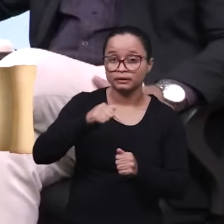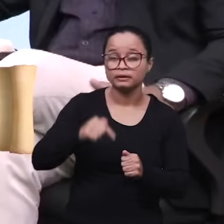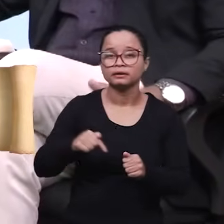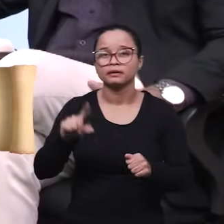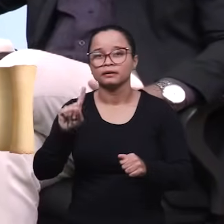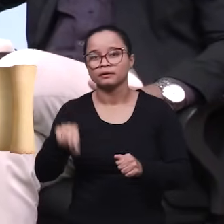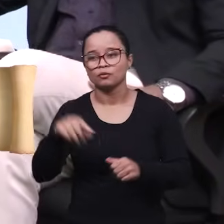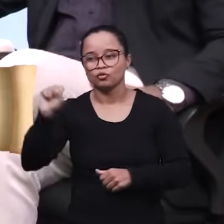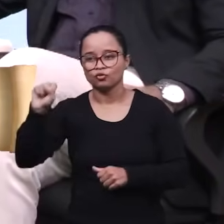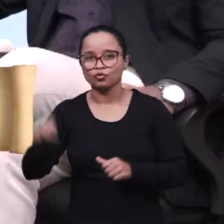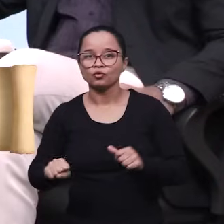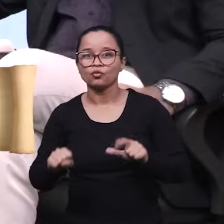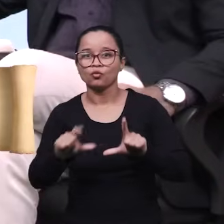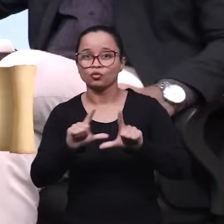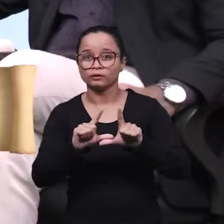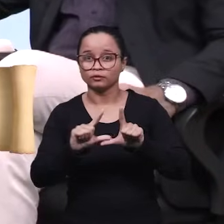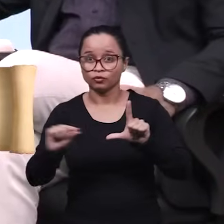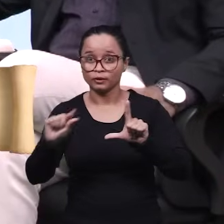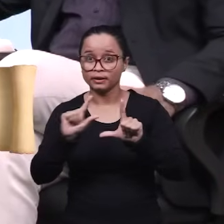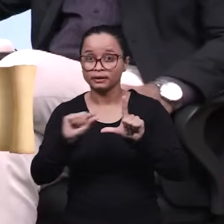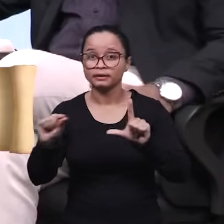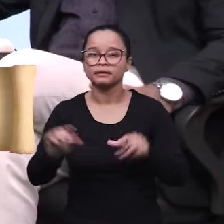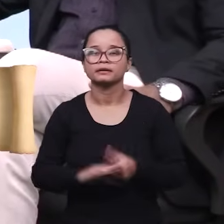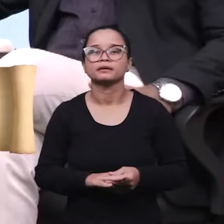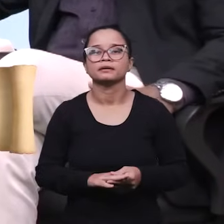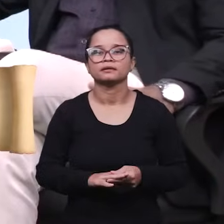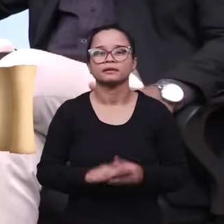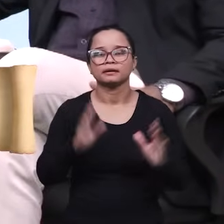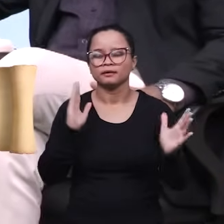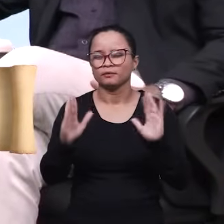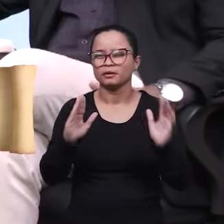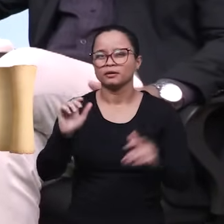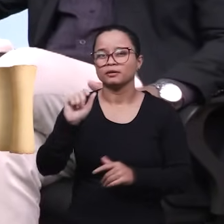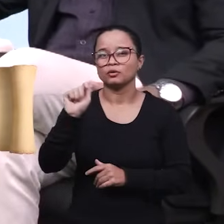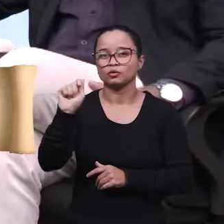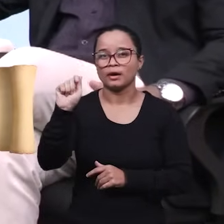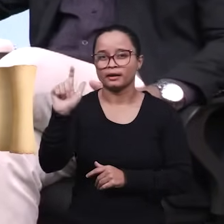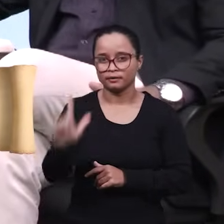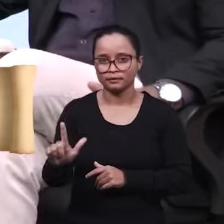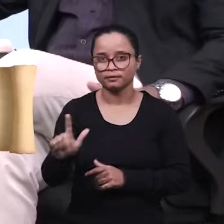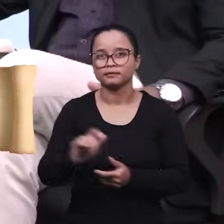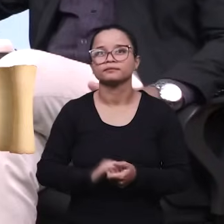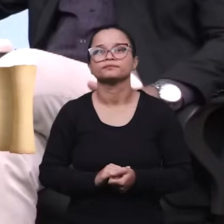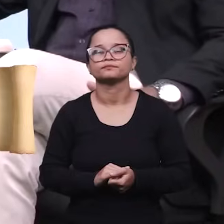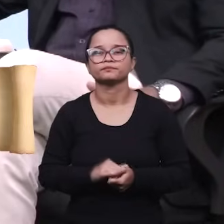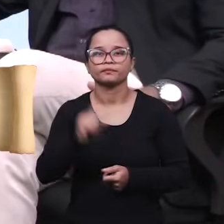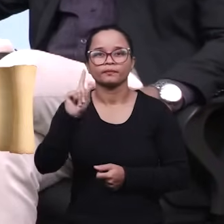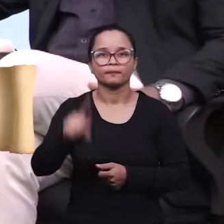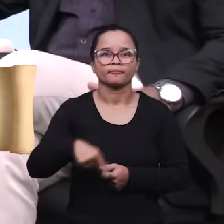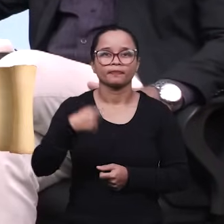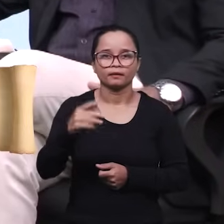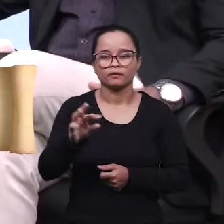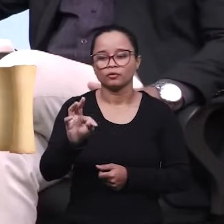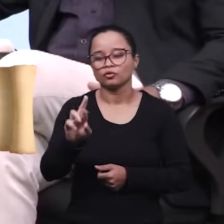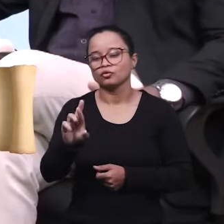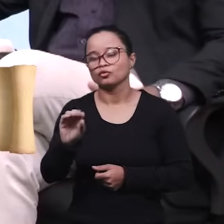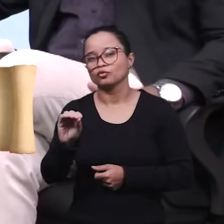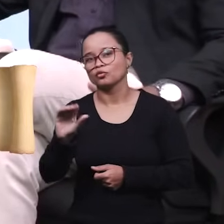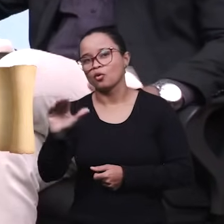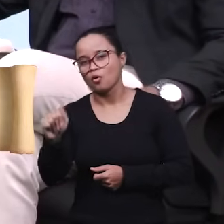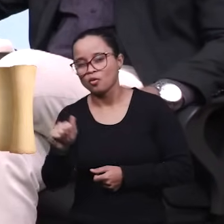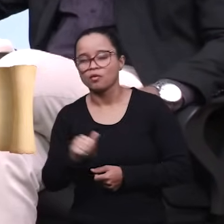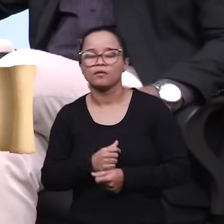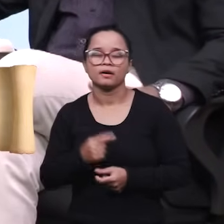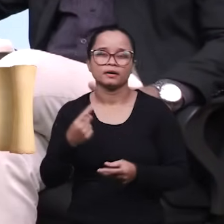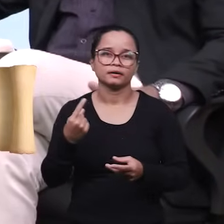Turquia, que na época era a Galácia, depois foi até Troade e